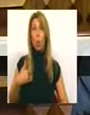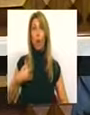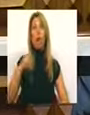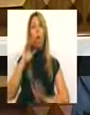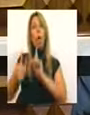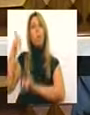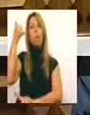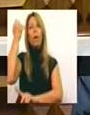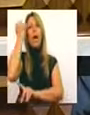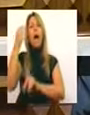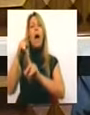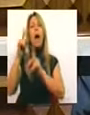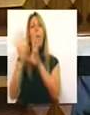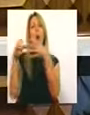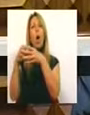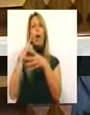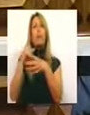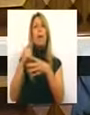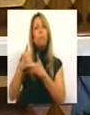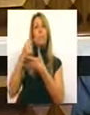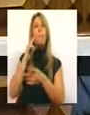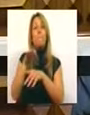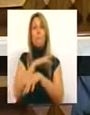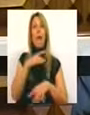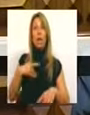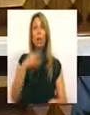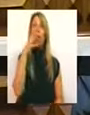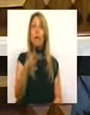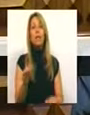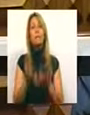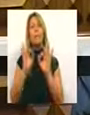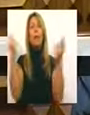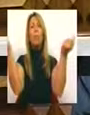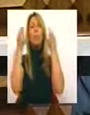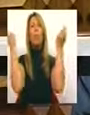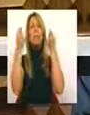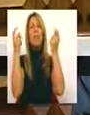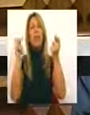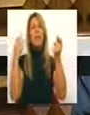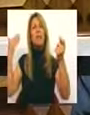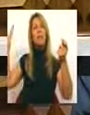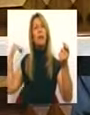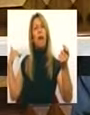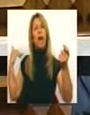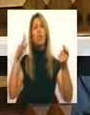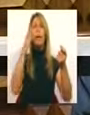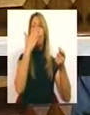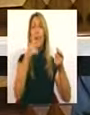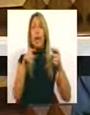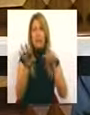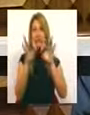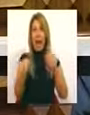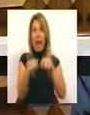Ordem dos Médicos, que vem estabelecer uma coisa mais ou menos como estabelecia um spot publicitário que há uns anos atrás, aquela coisa da linha que nos separa, Sr.